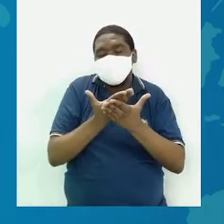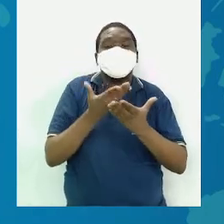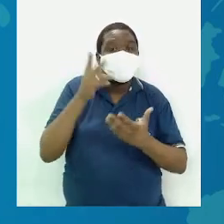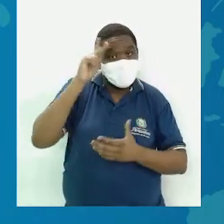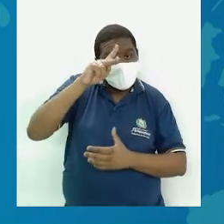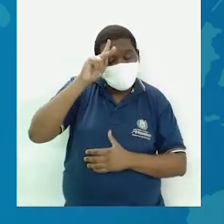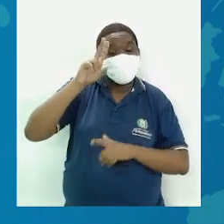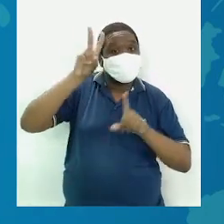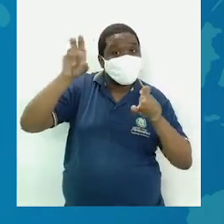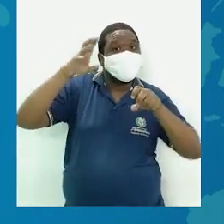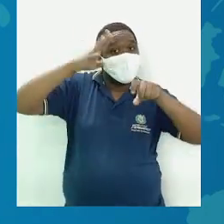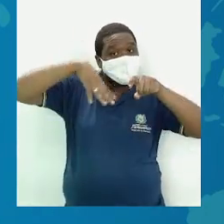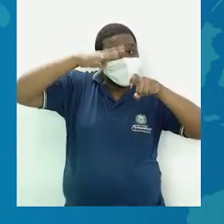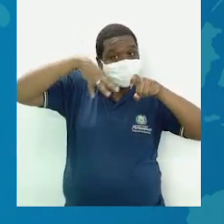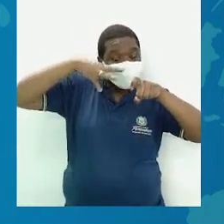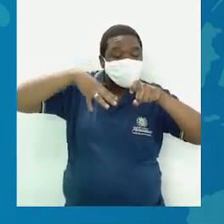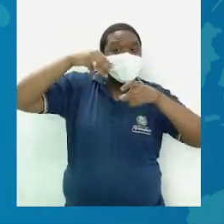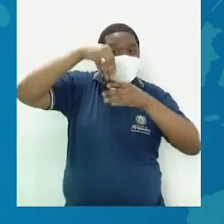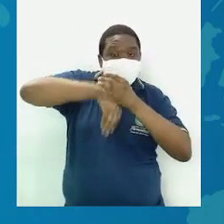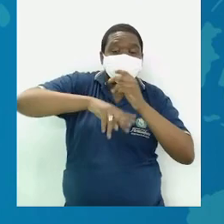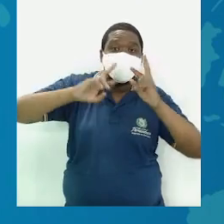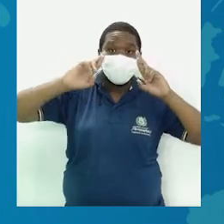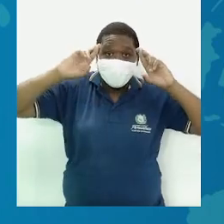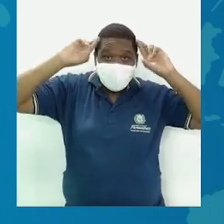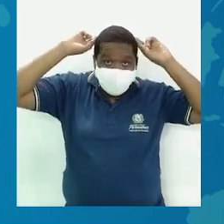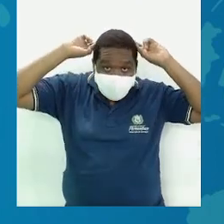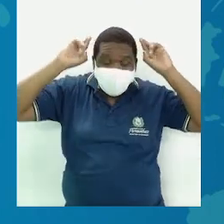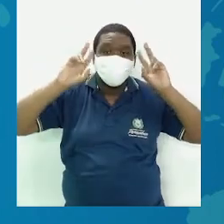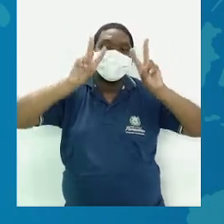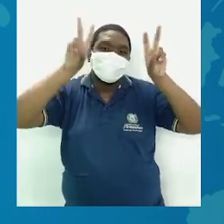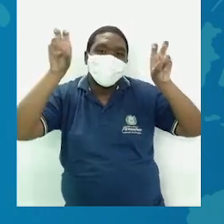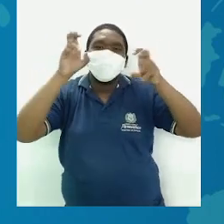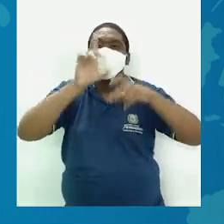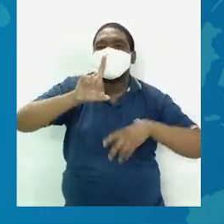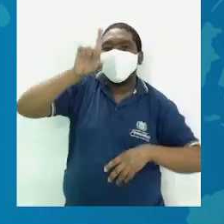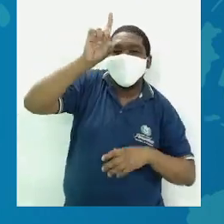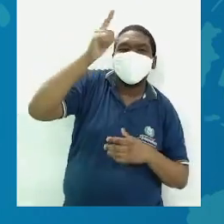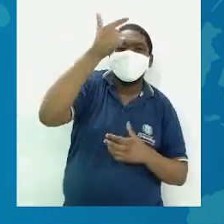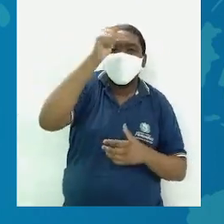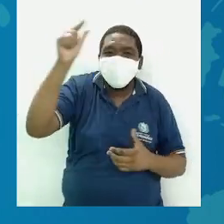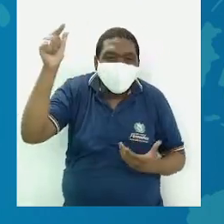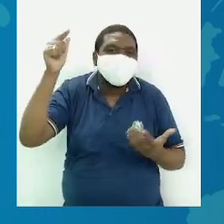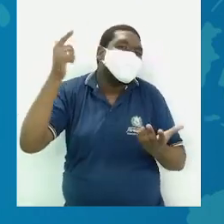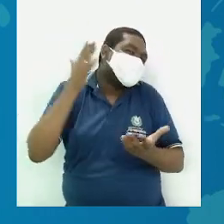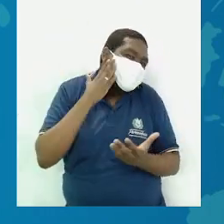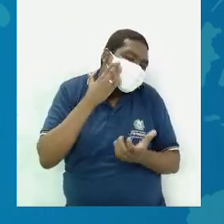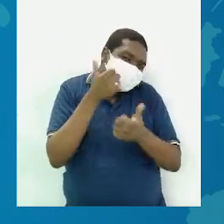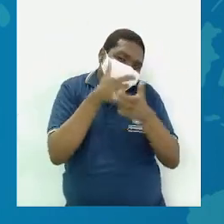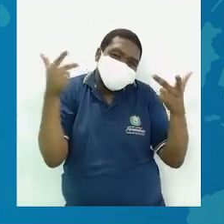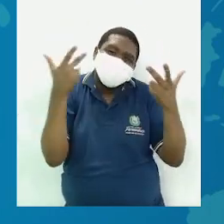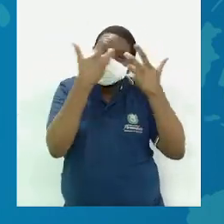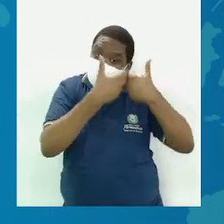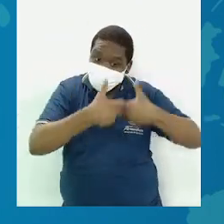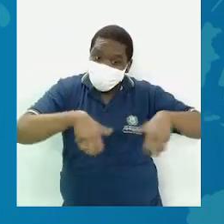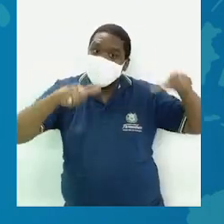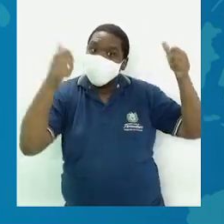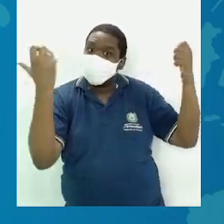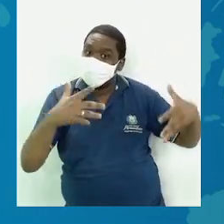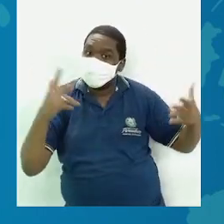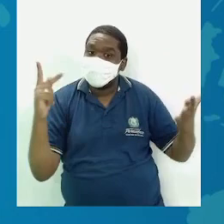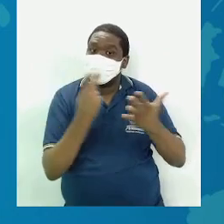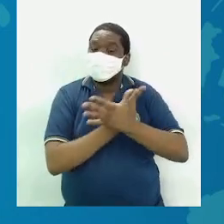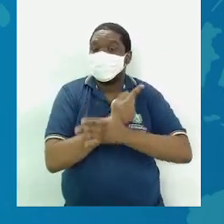grego, daquela questão dos deuses, das ações sobrenaturais e etc., que a